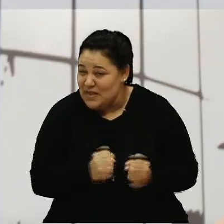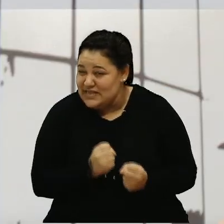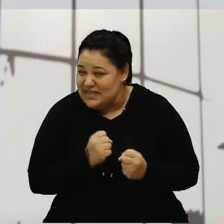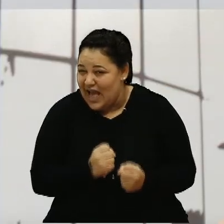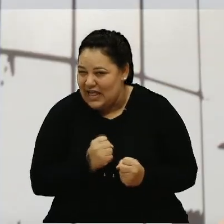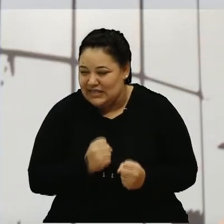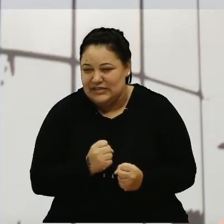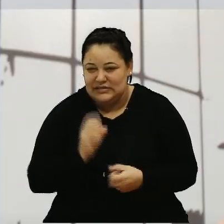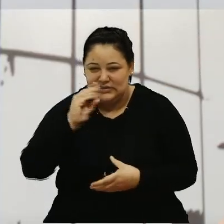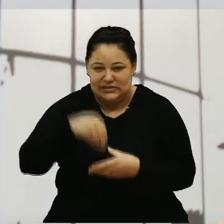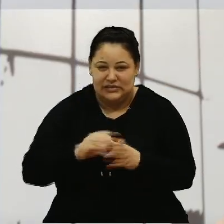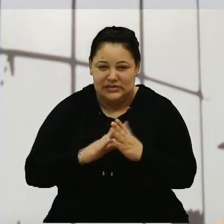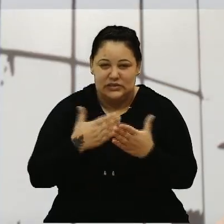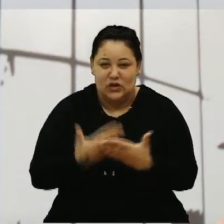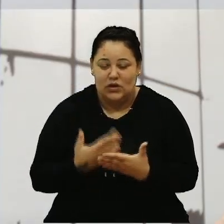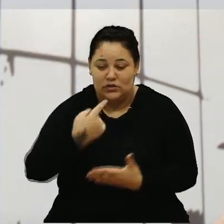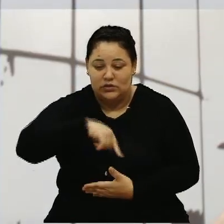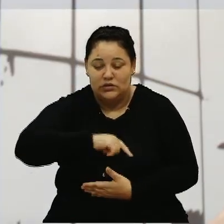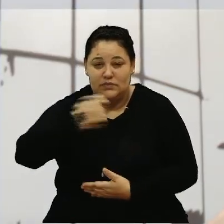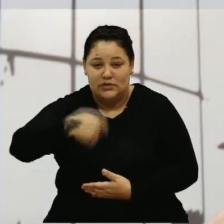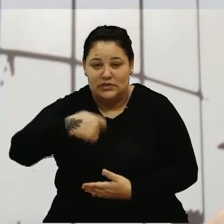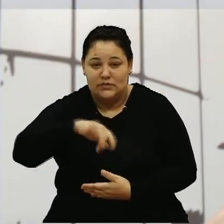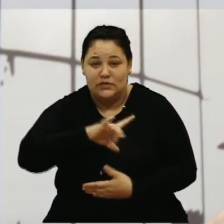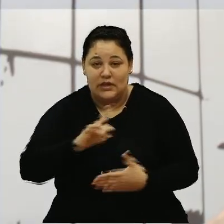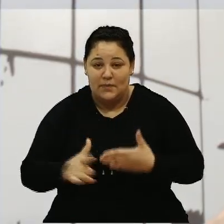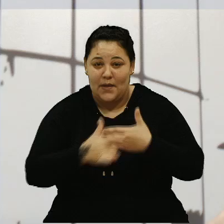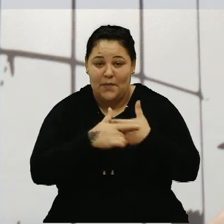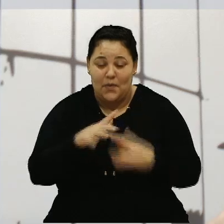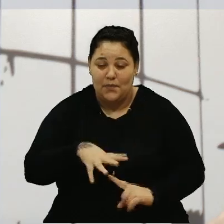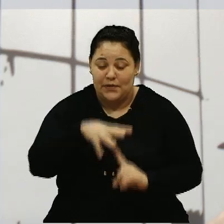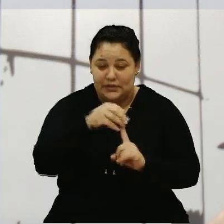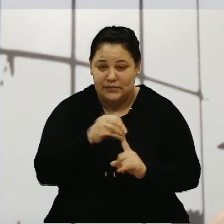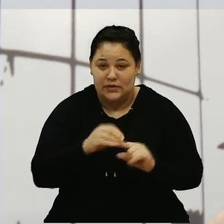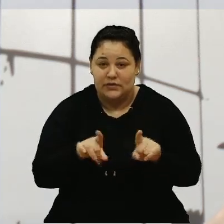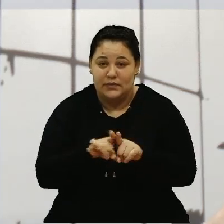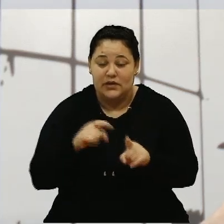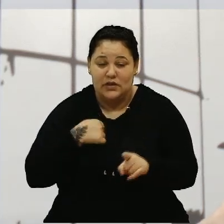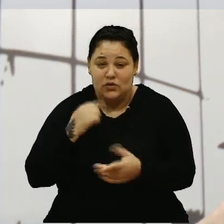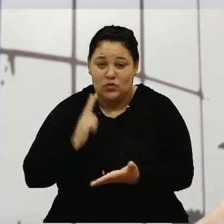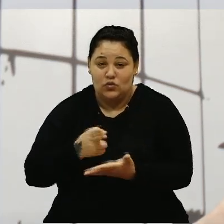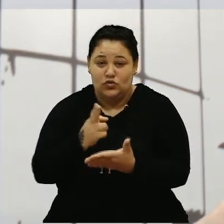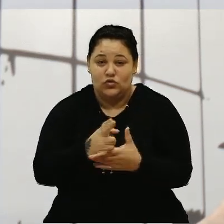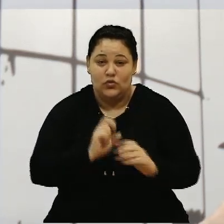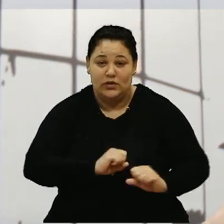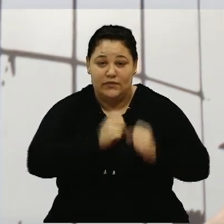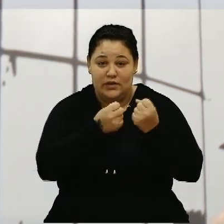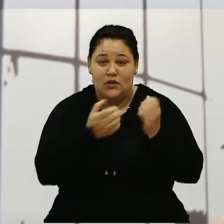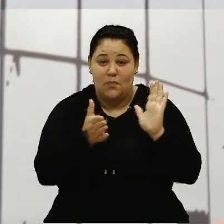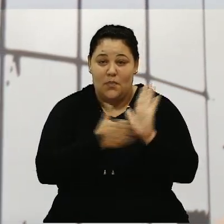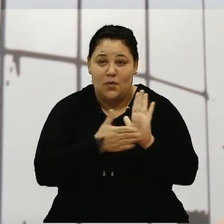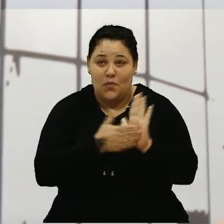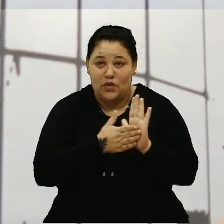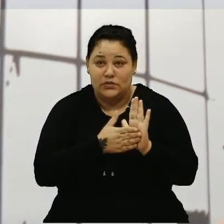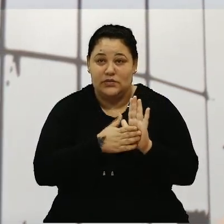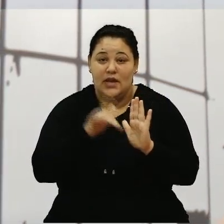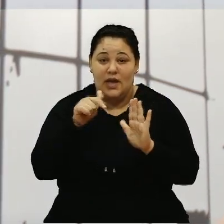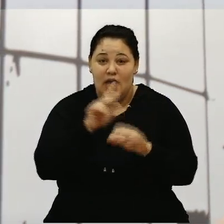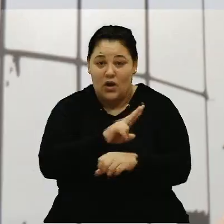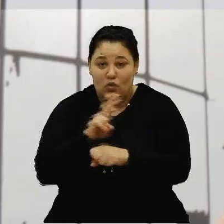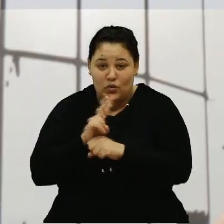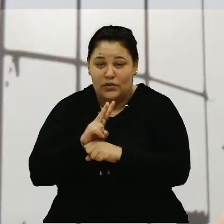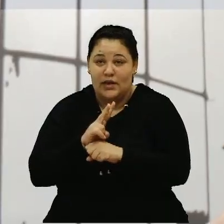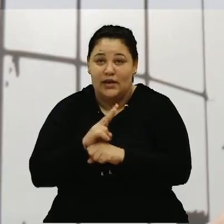nós temos que ter como tarefa principal da Guarda Municipal, continuo defendendo essa proposta, é cuidar